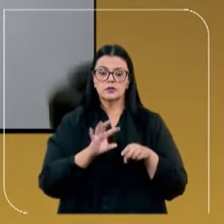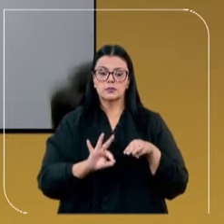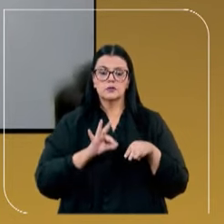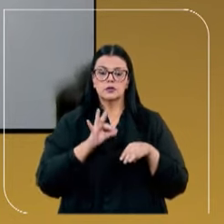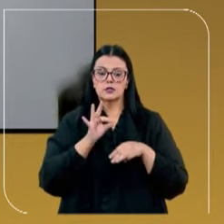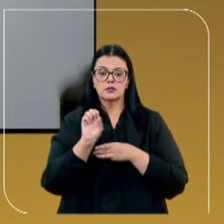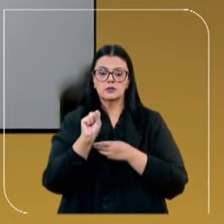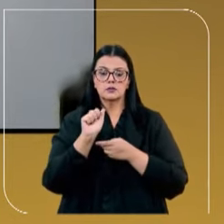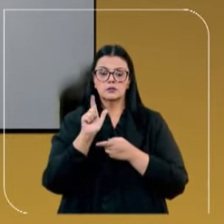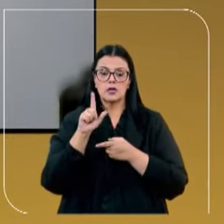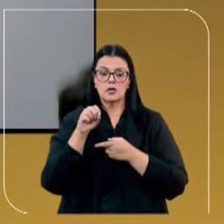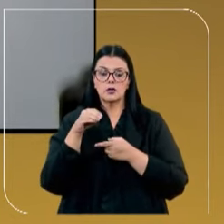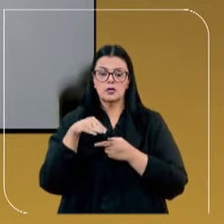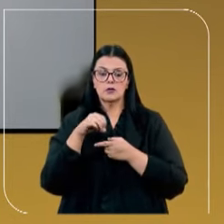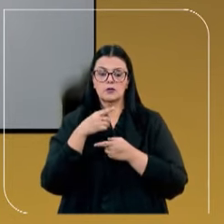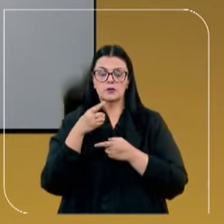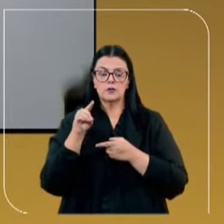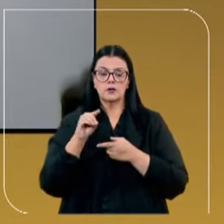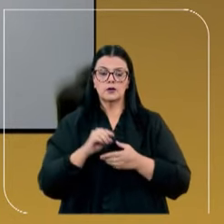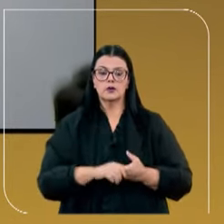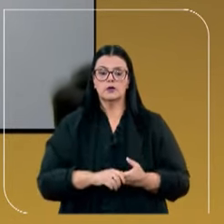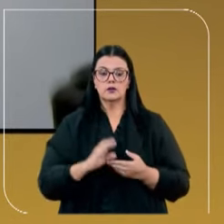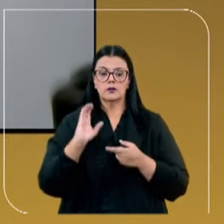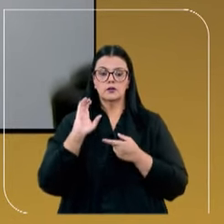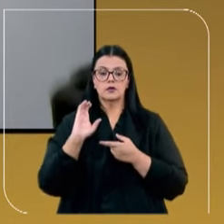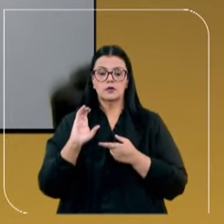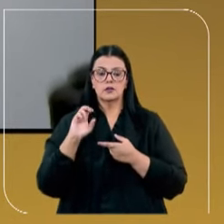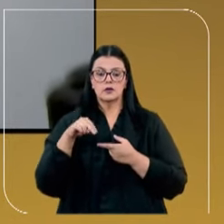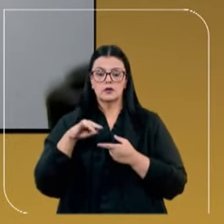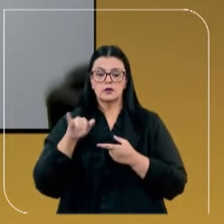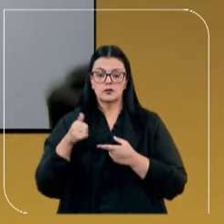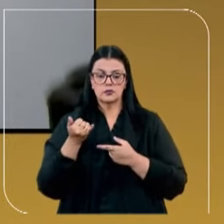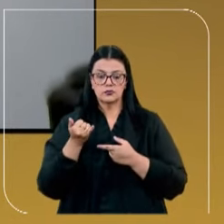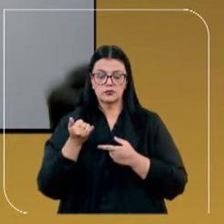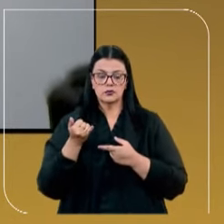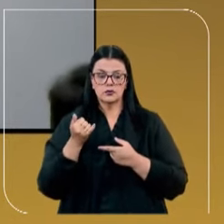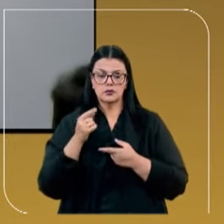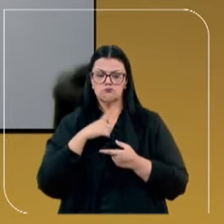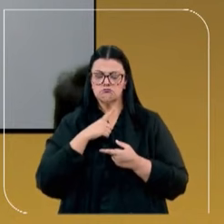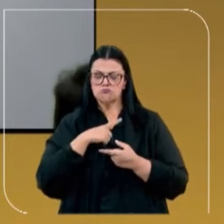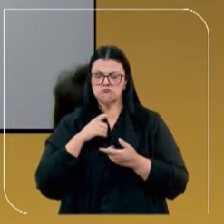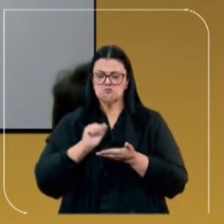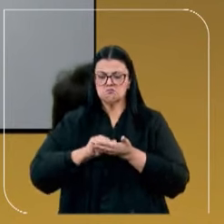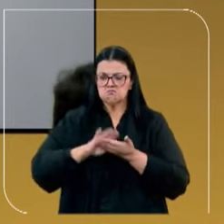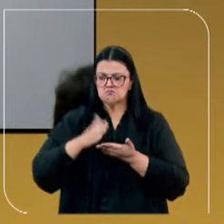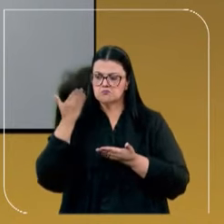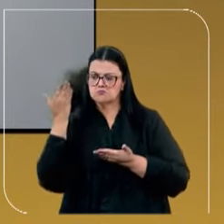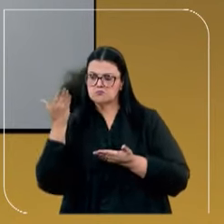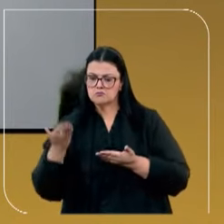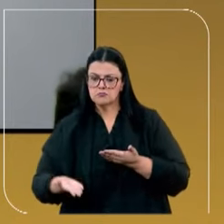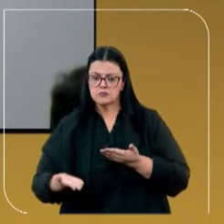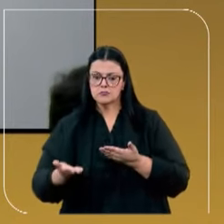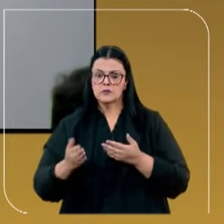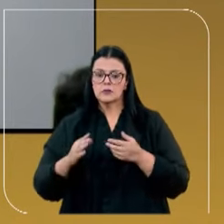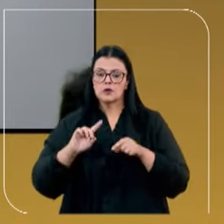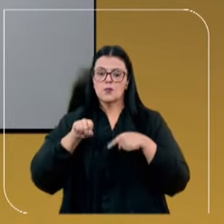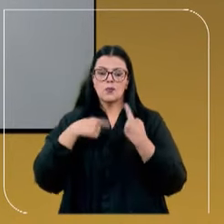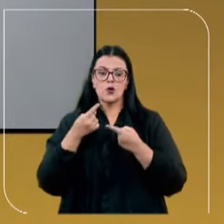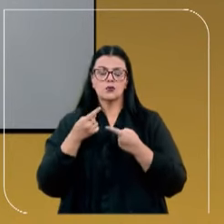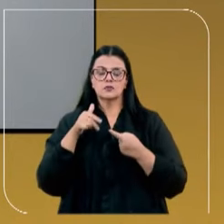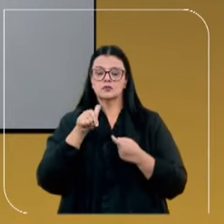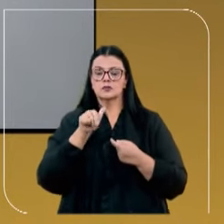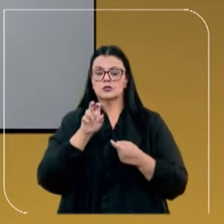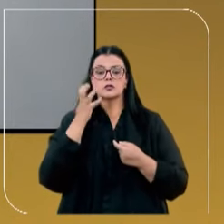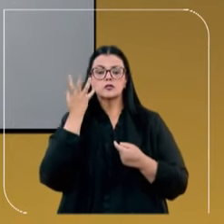embora eu já esteja empossado no CNJ, podem continuar dirigindo as reclamações todas a Sua Excelência nos próximos 15 dias, com um